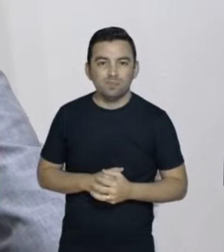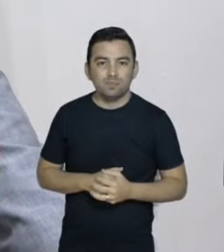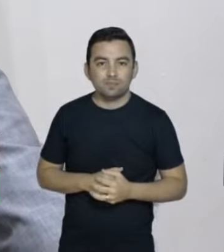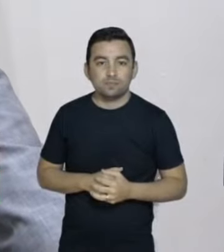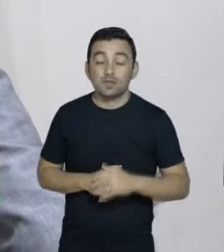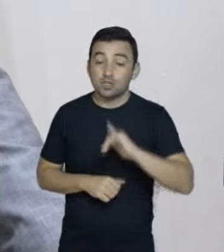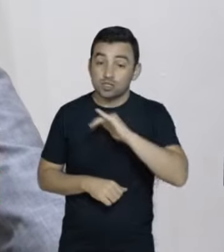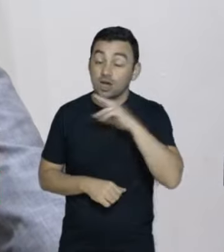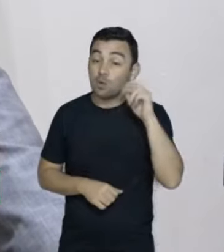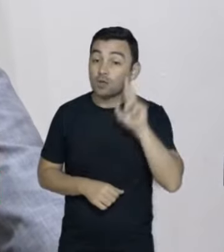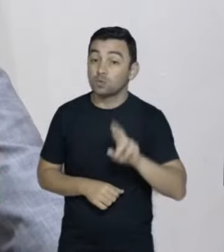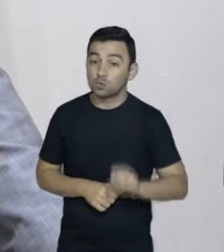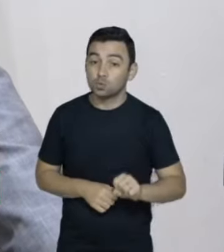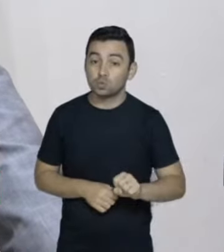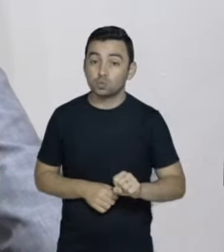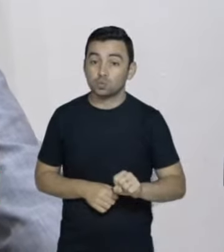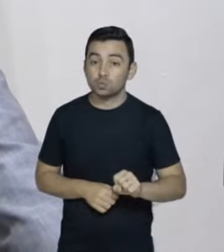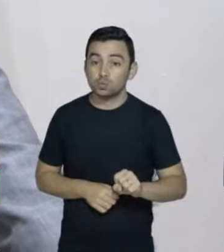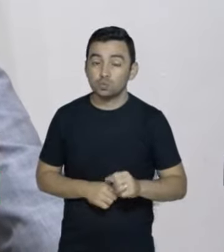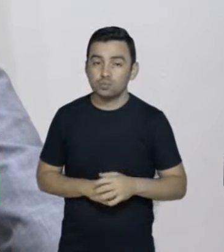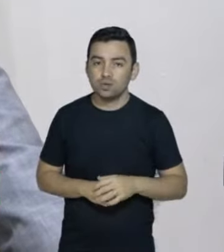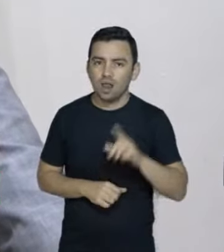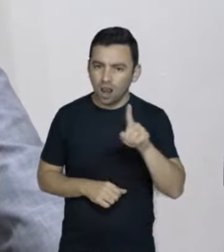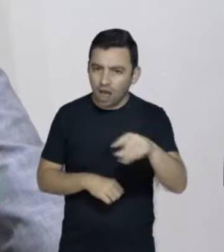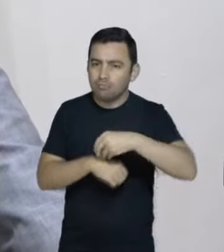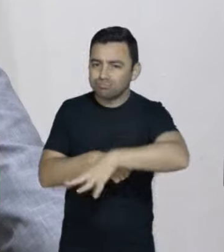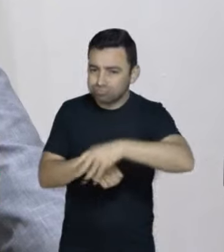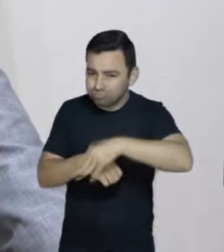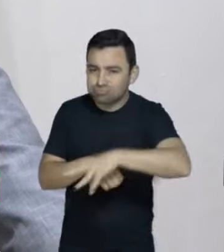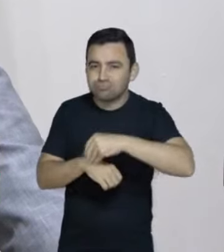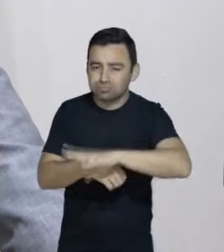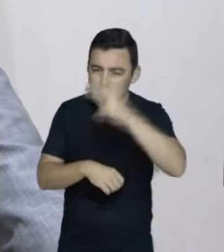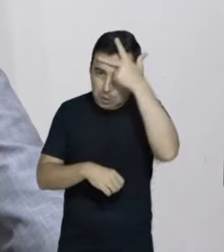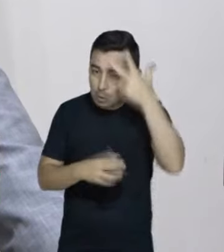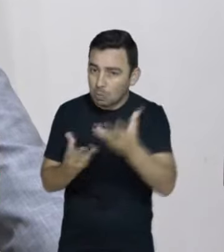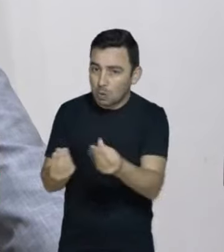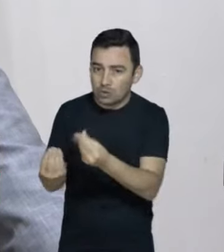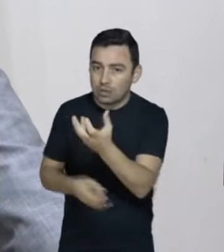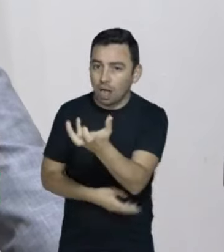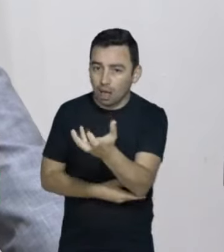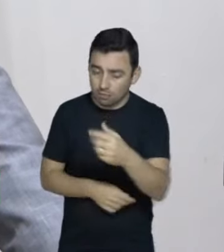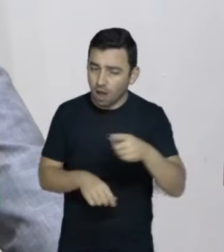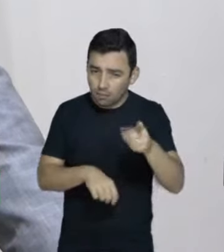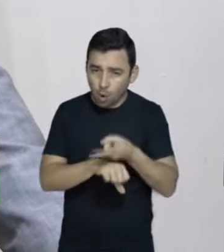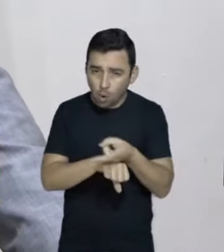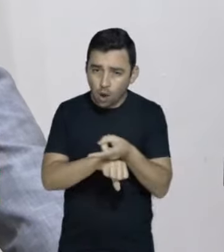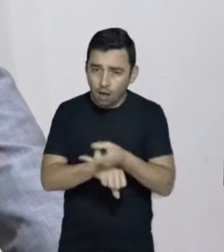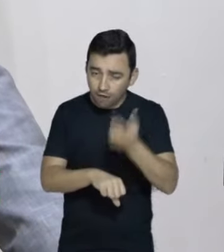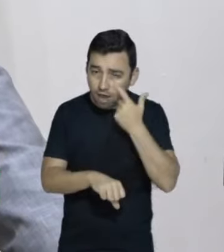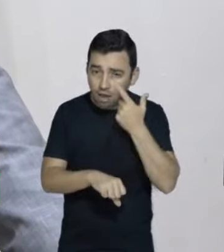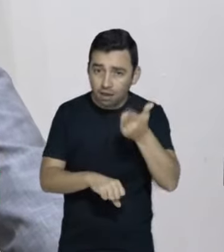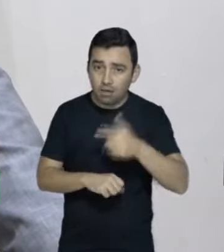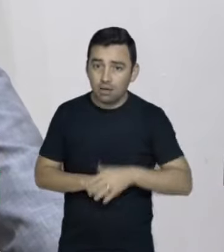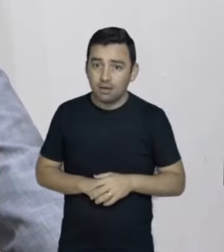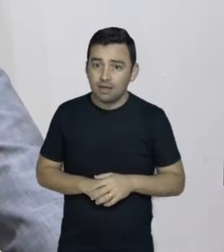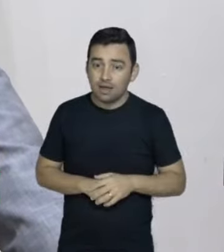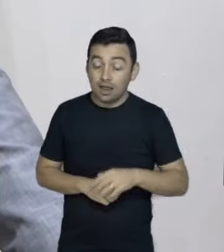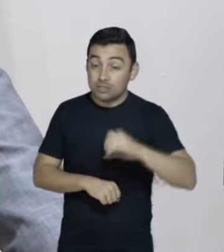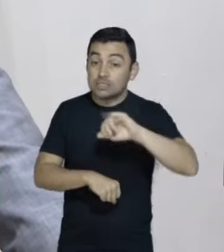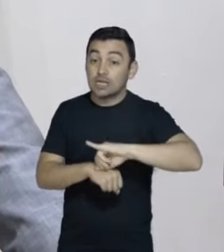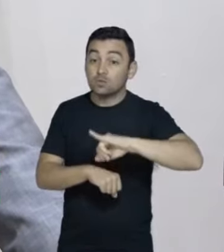Jaraguá do Sul, desembarcam gente lá também. Pode ficar atento, procura, desembarca lá no centro.